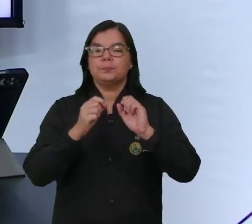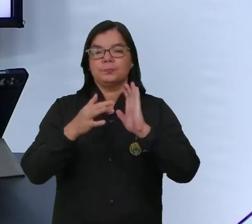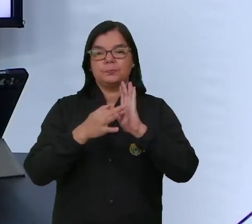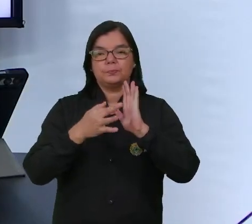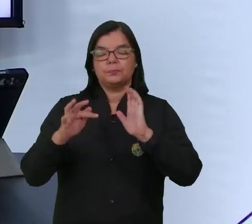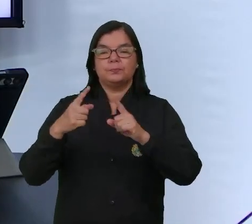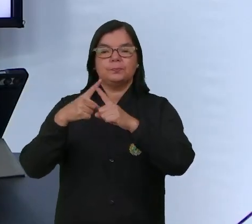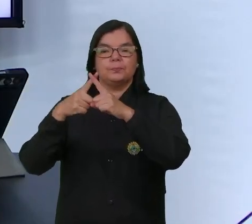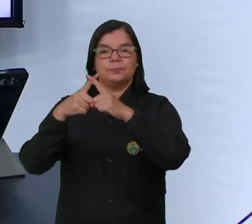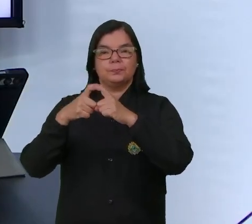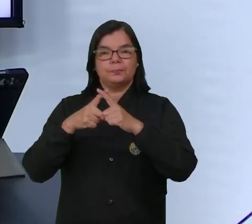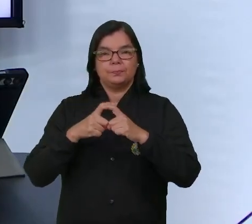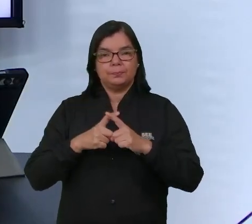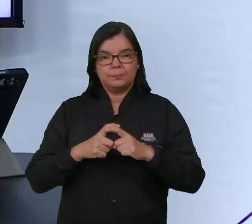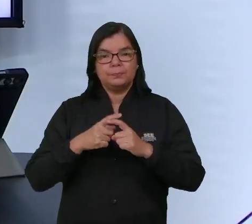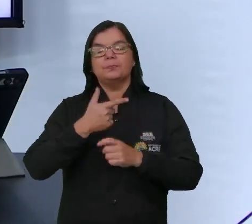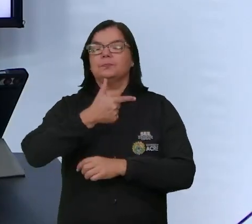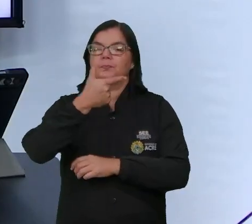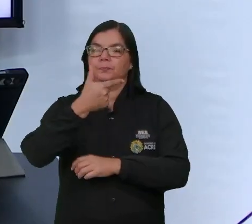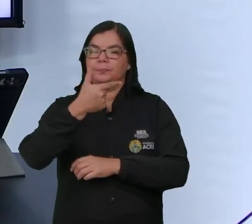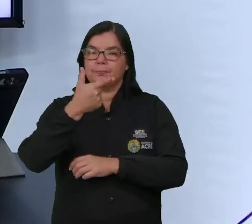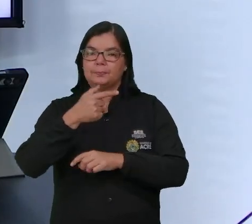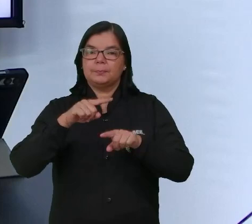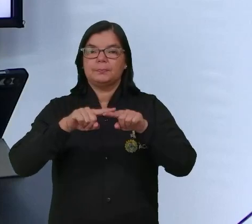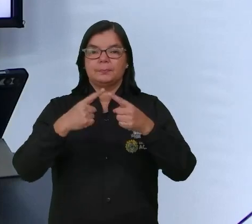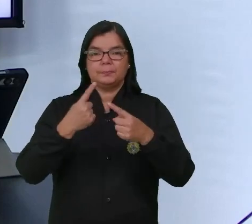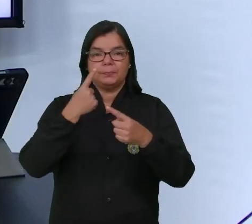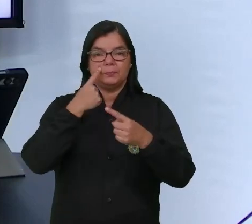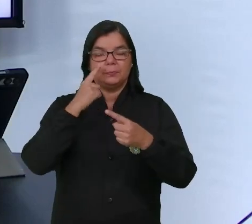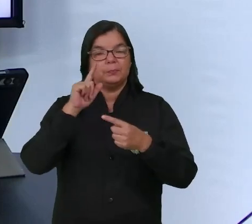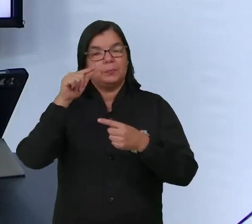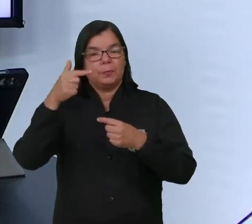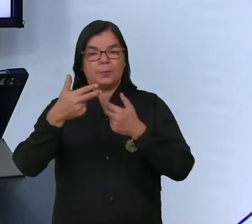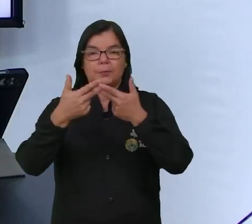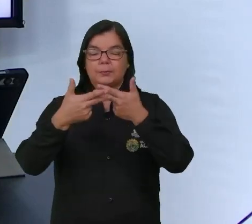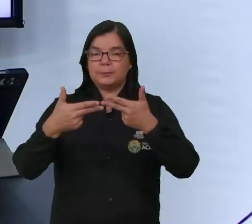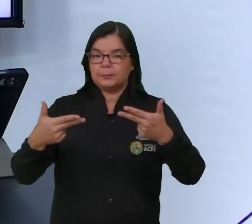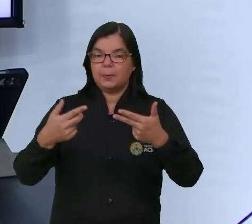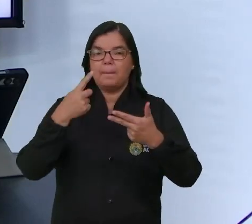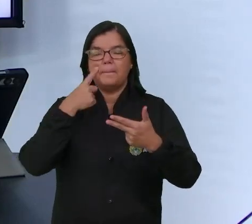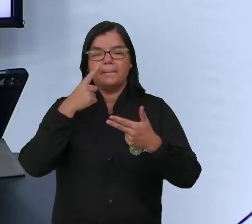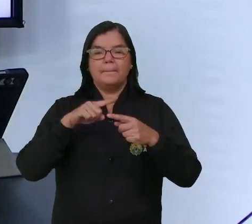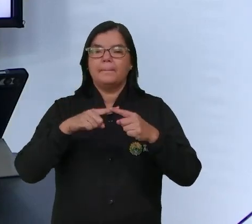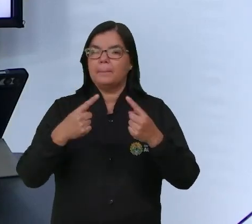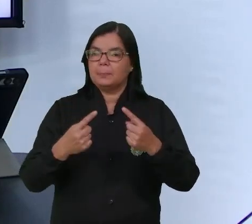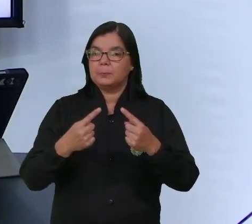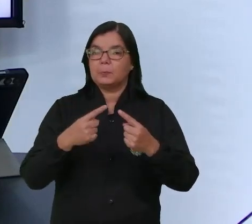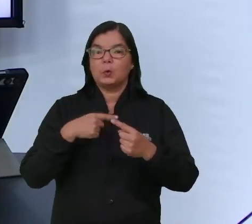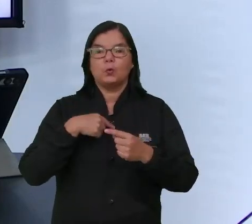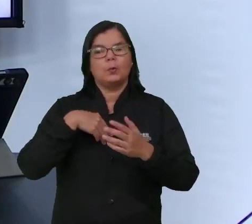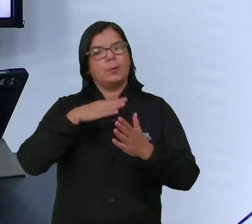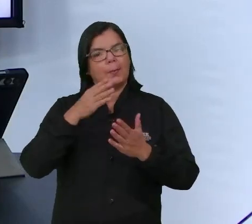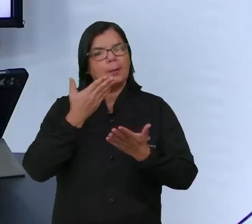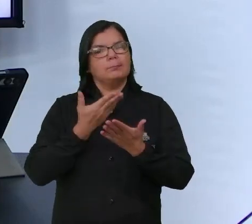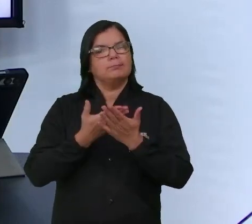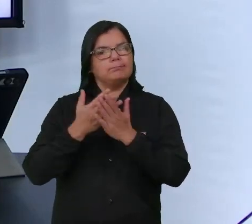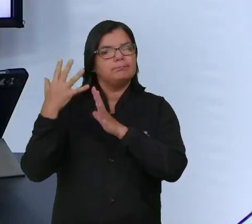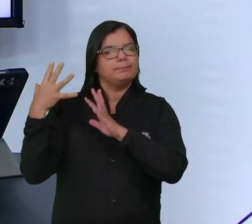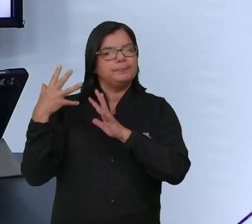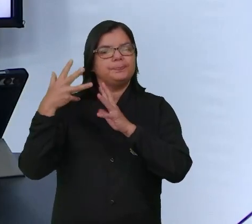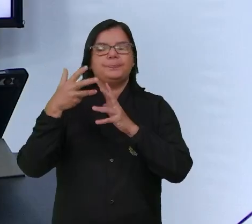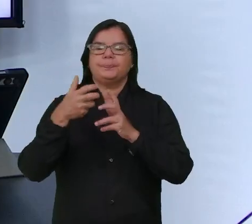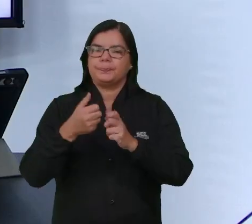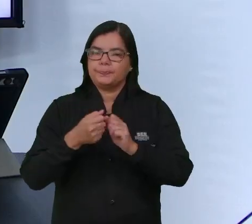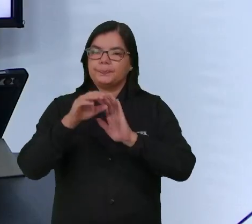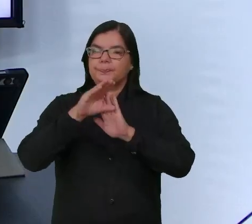sobre a função quadrática. Nós já falamos sobre a função quadrática em outras vezes, mas nunca é demais nós revisarmos